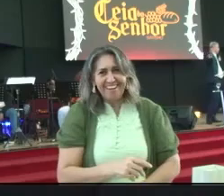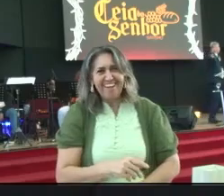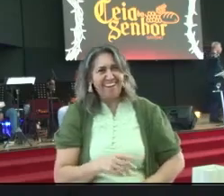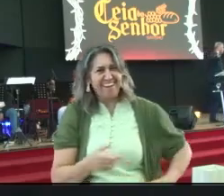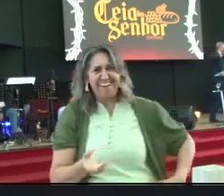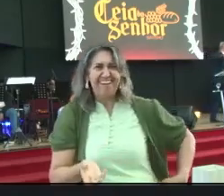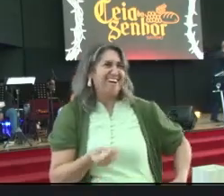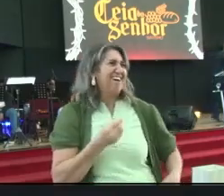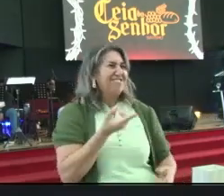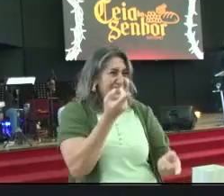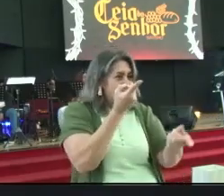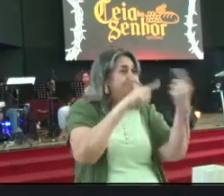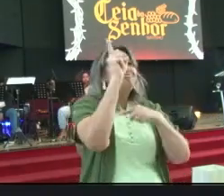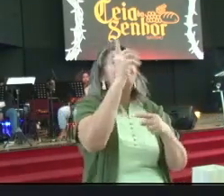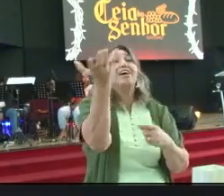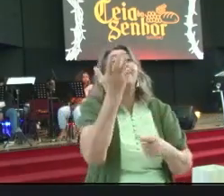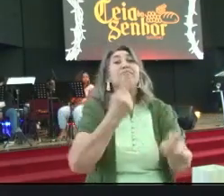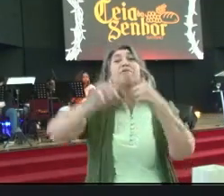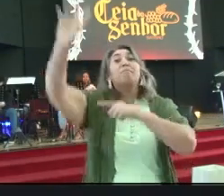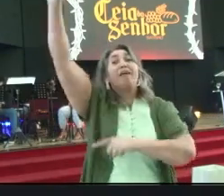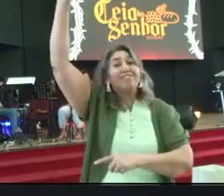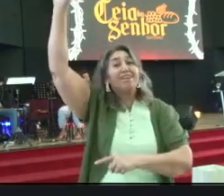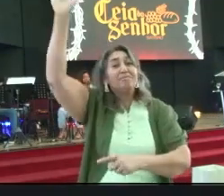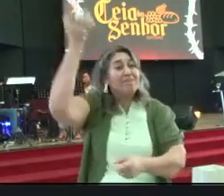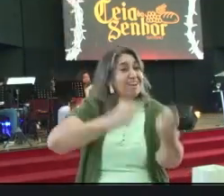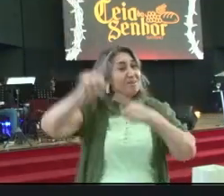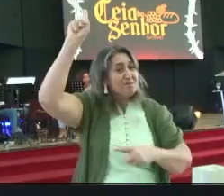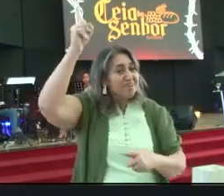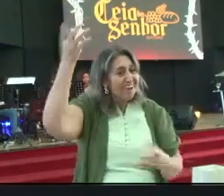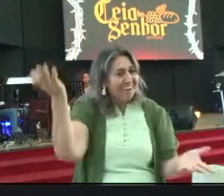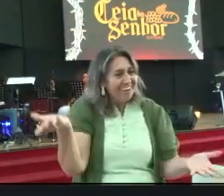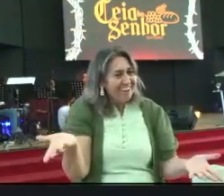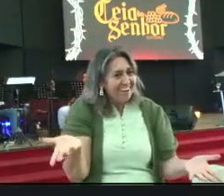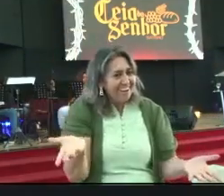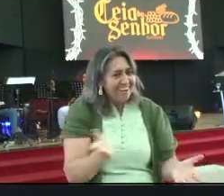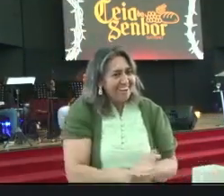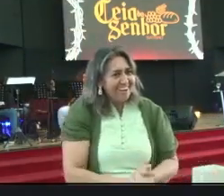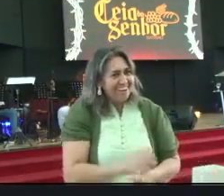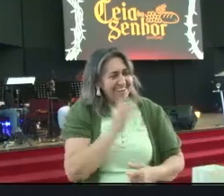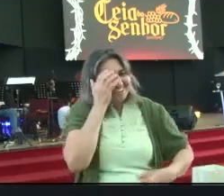Não, está fraco. Quantos querem prosperar?